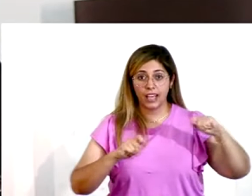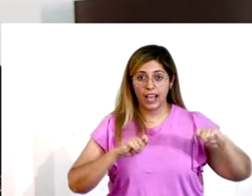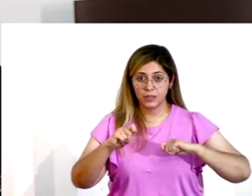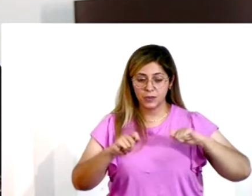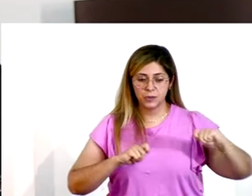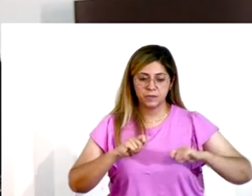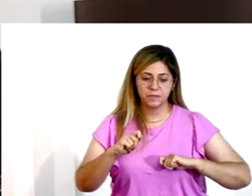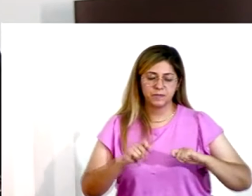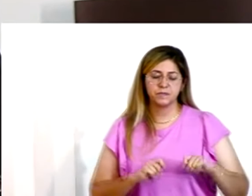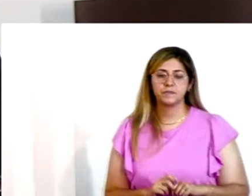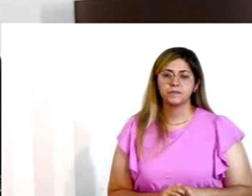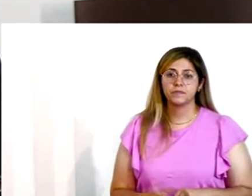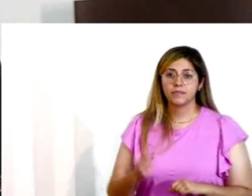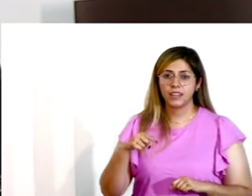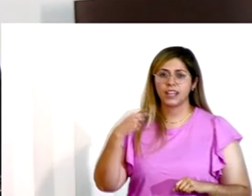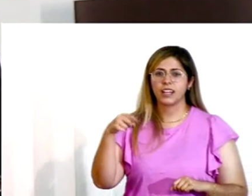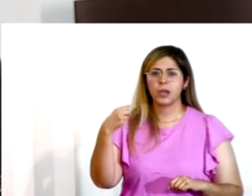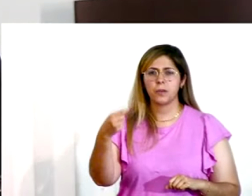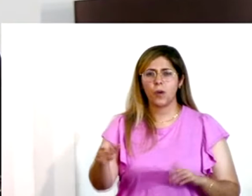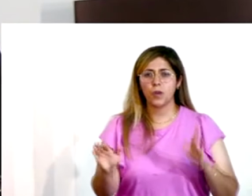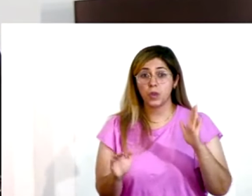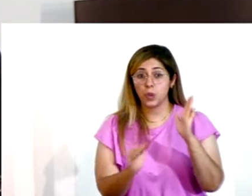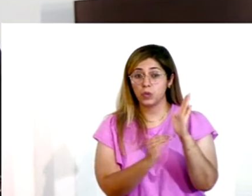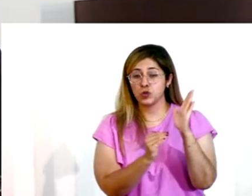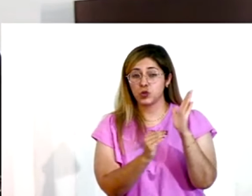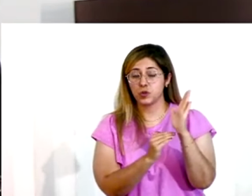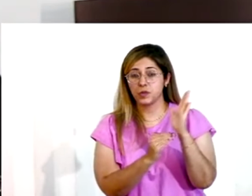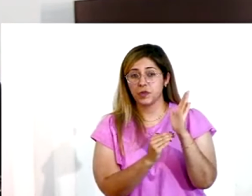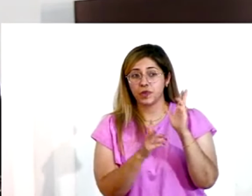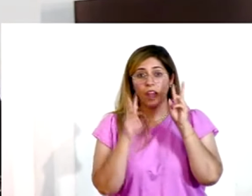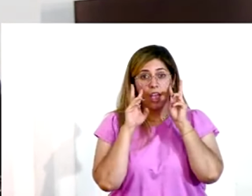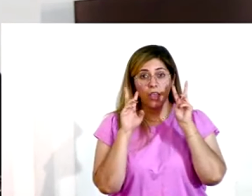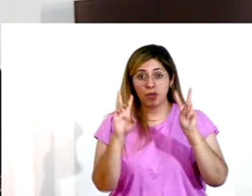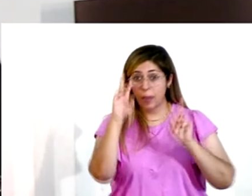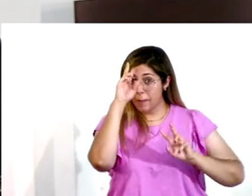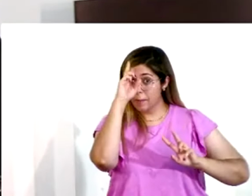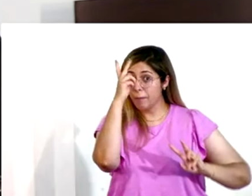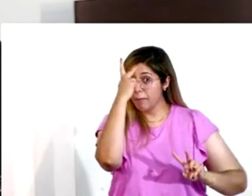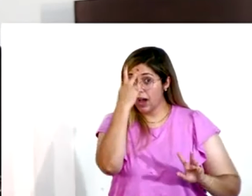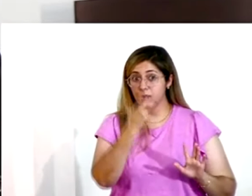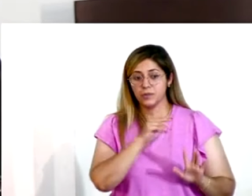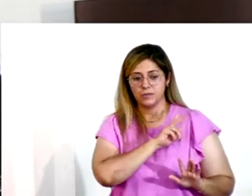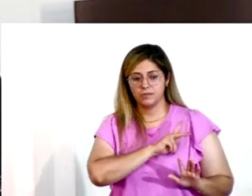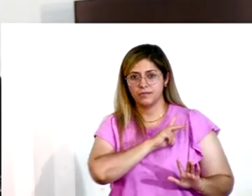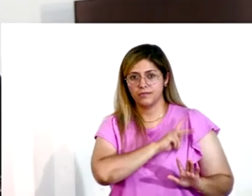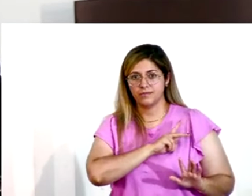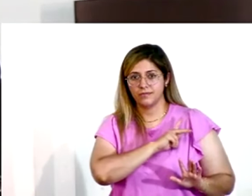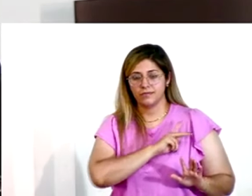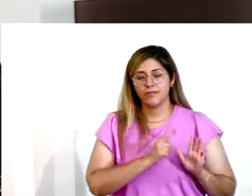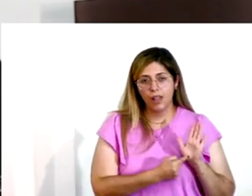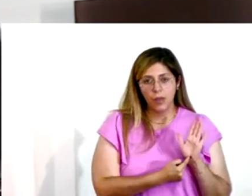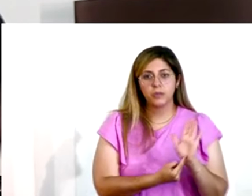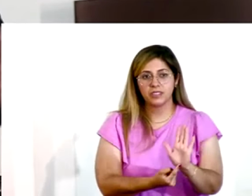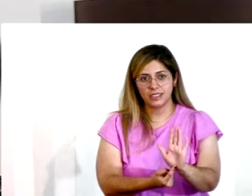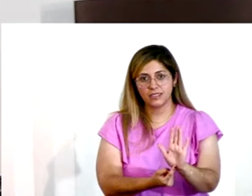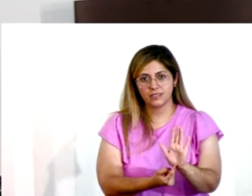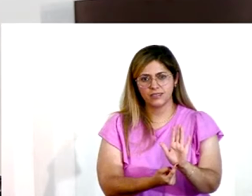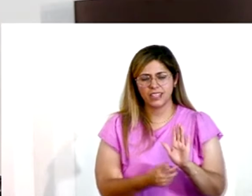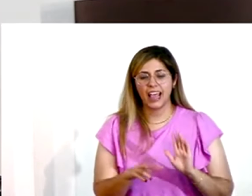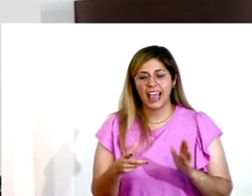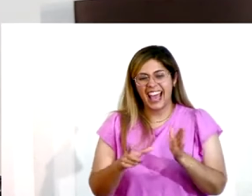de Atos, e depois lá ao final, na ótica do próprio Paulo, quando ele já será chamado de Paulo, quando